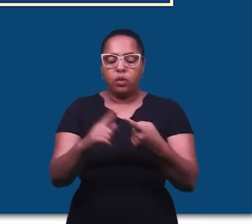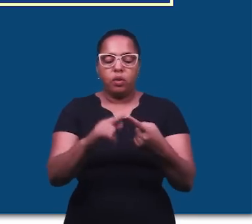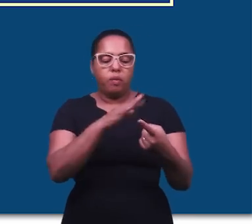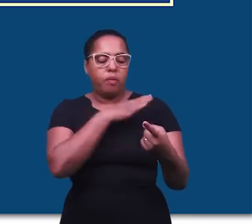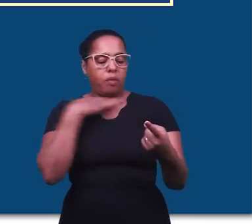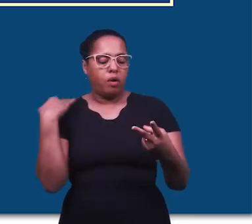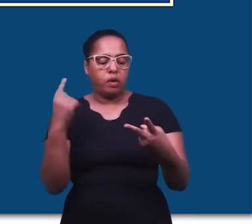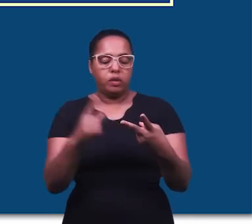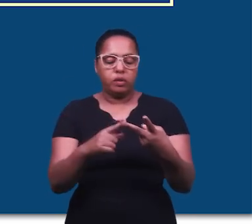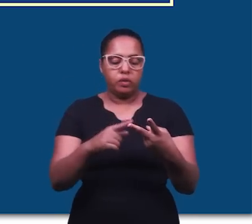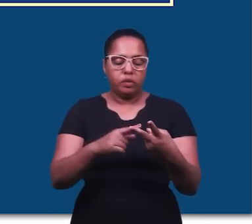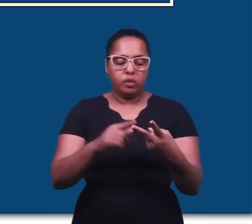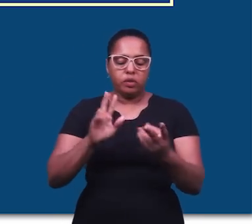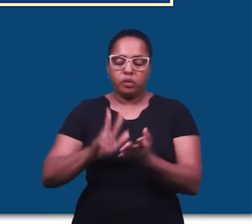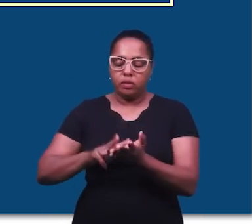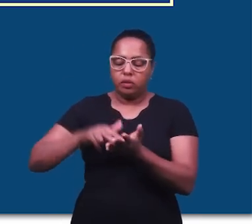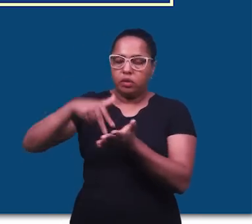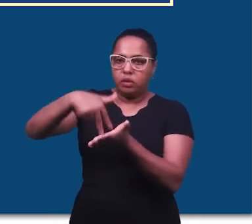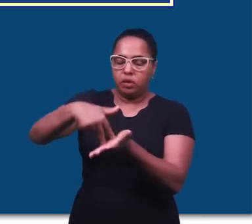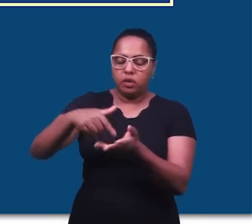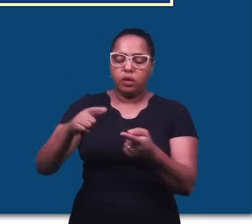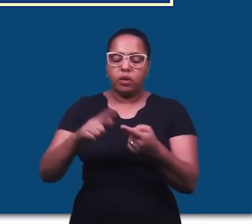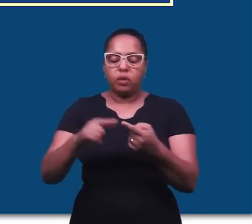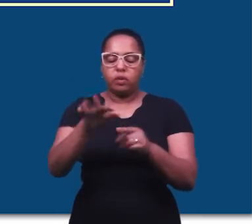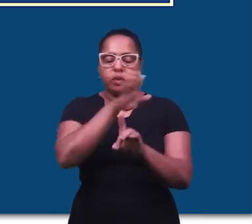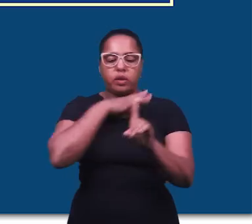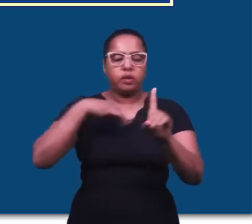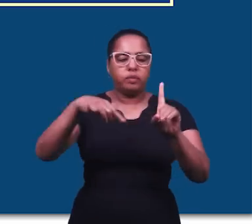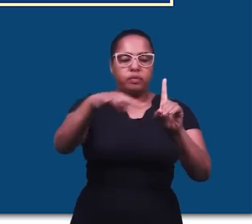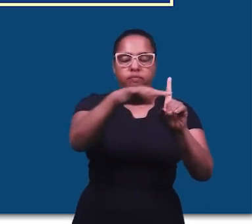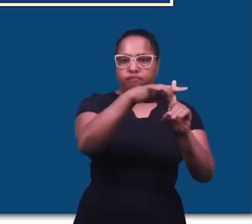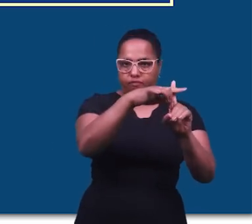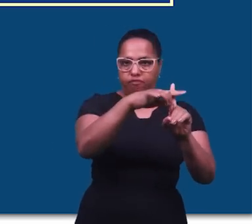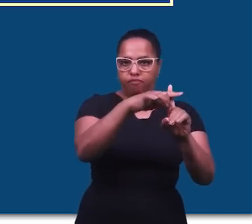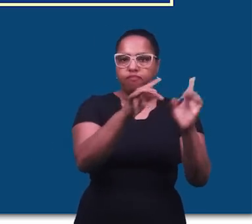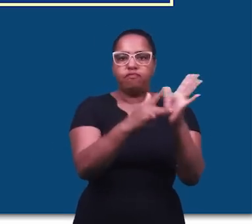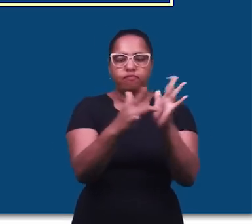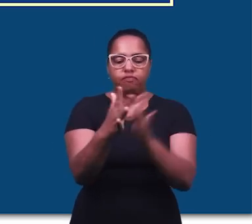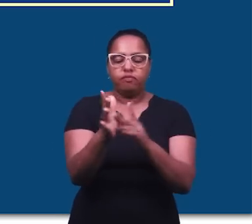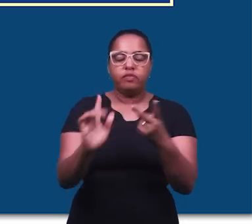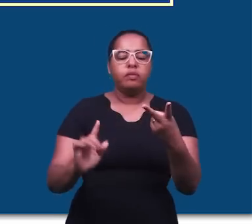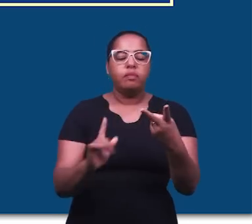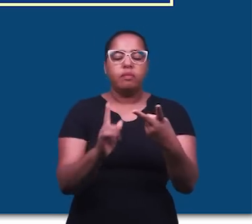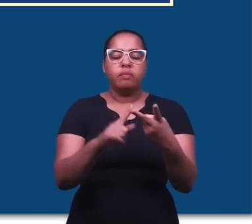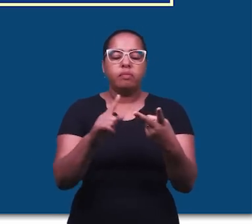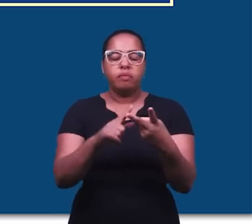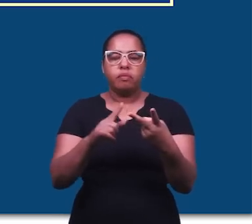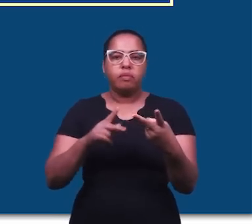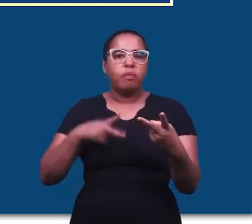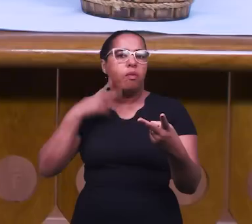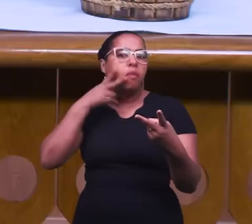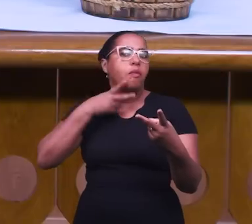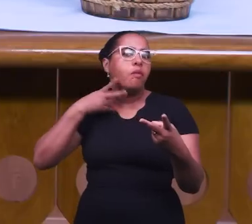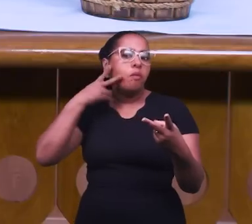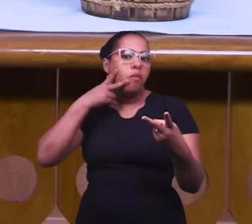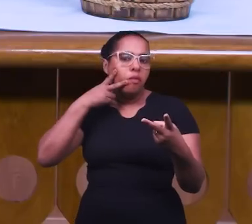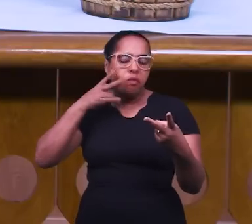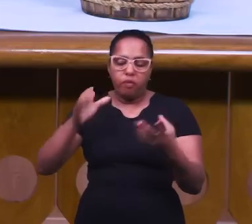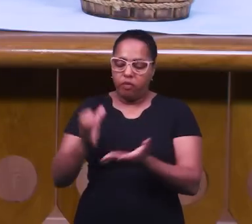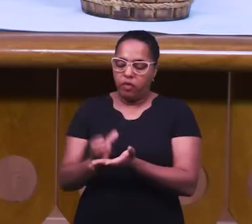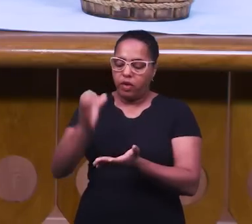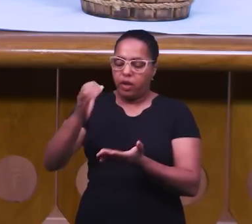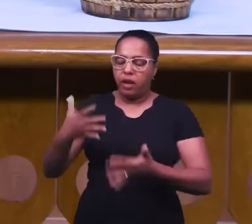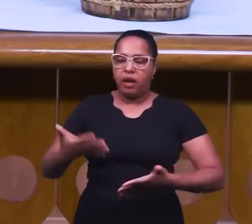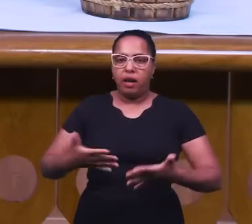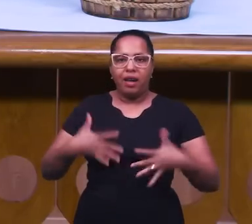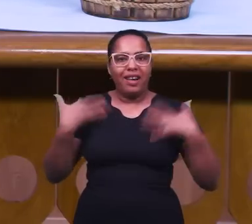morte? Morte, o corpo que nos foi dado, foi partido na cruz, a morte do Senhor Jesus. Mas o vinho ali, o cálice, a alegria,